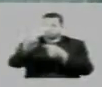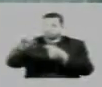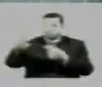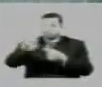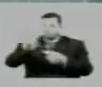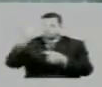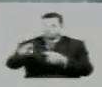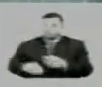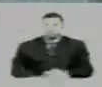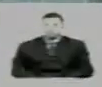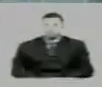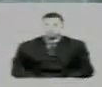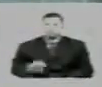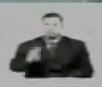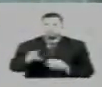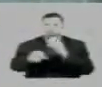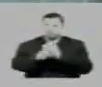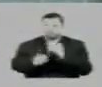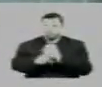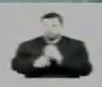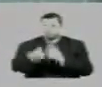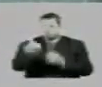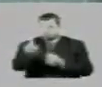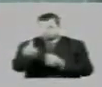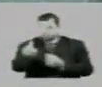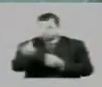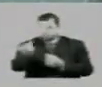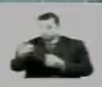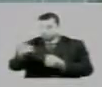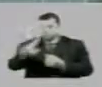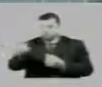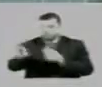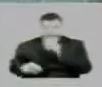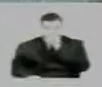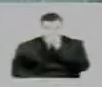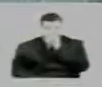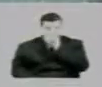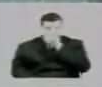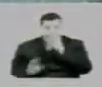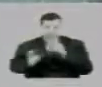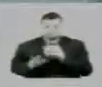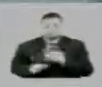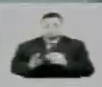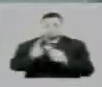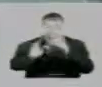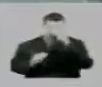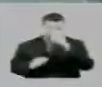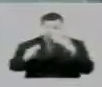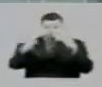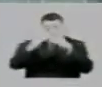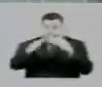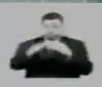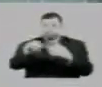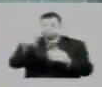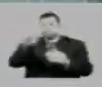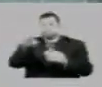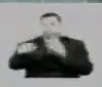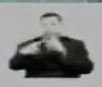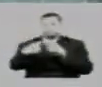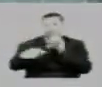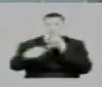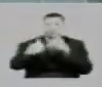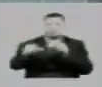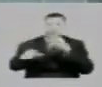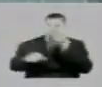800 milhões de reais soma-se 600 milhões de reais já autorizados por esta Casa Legislativa.